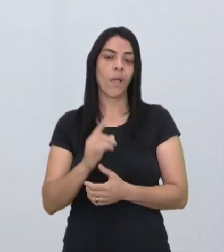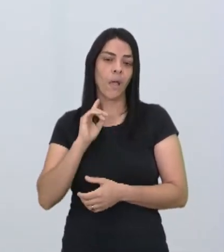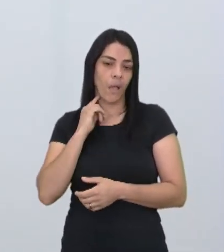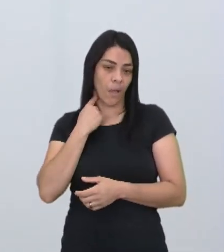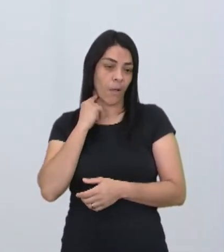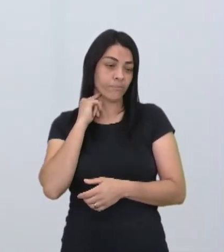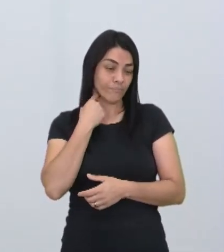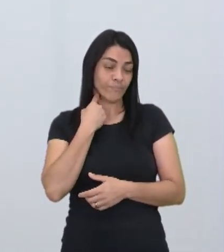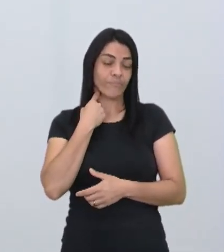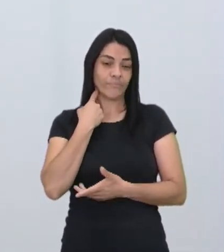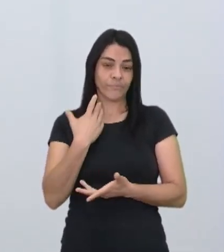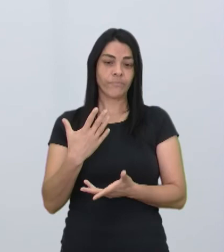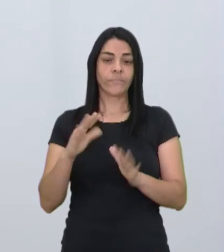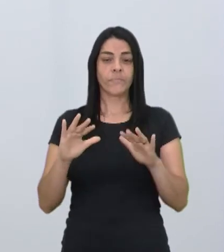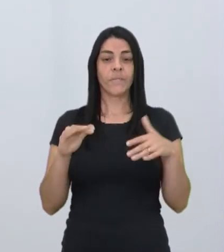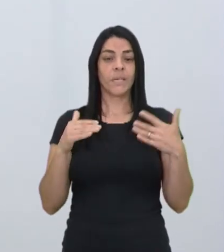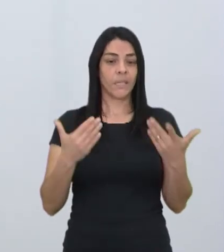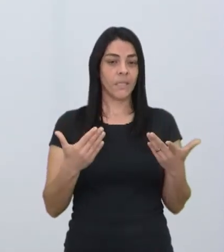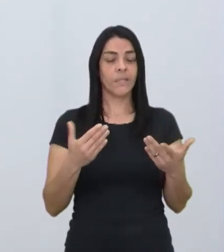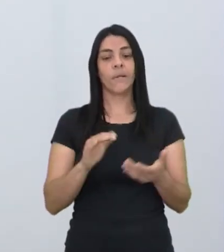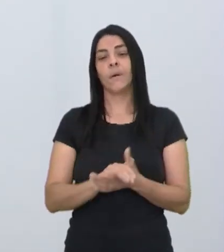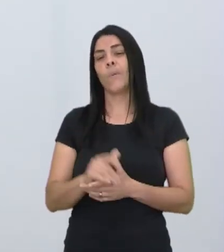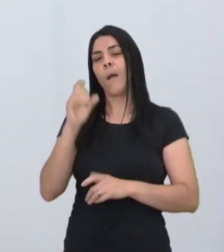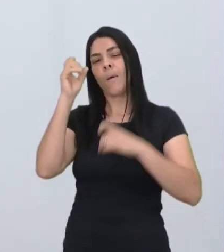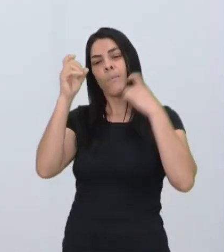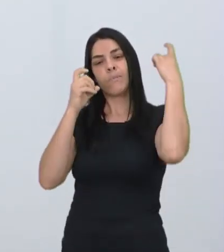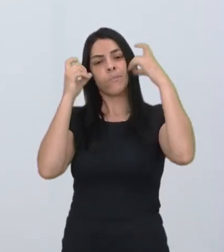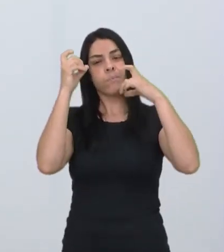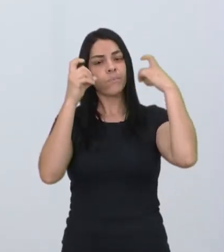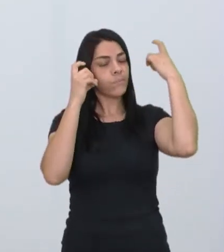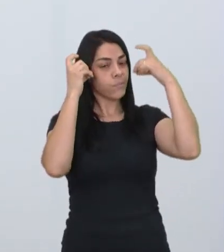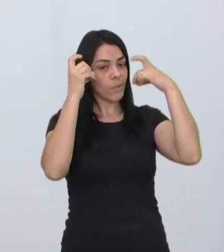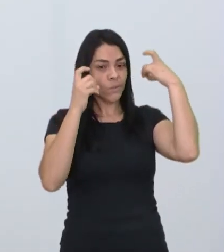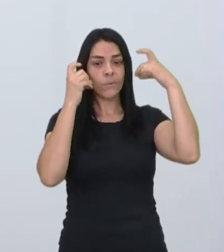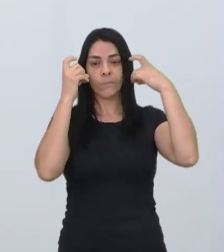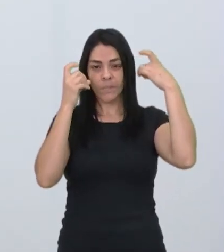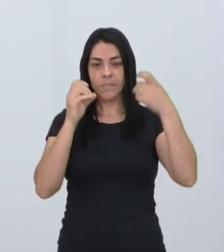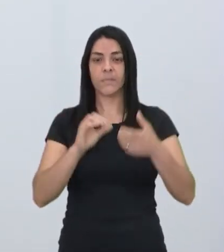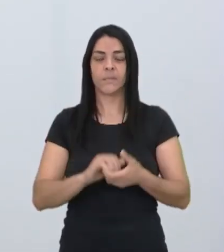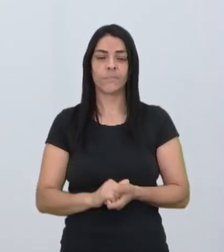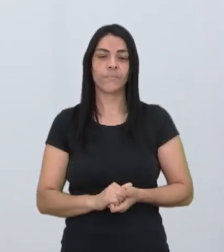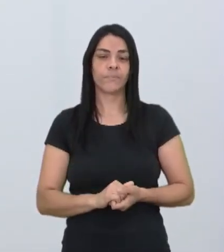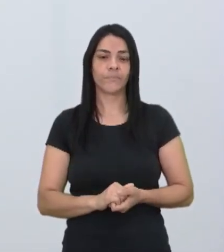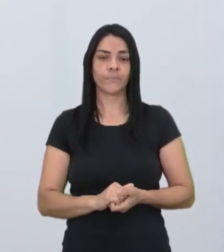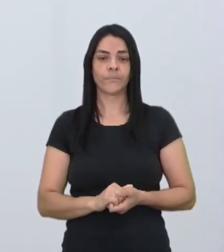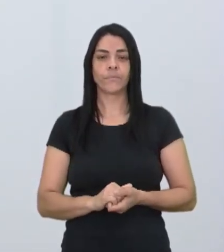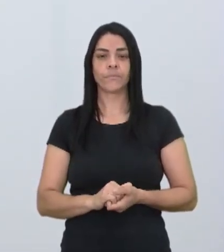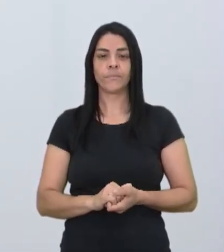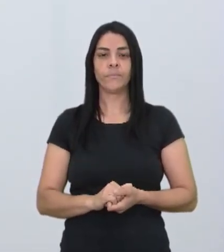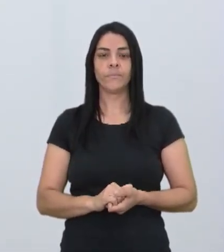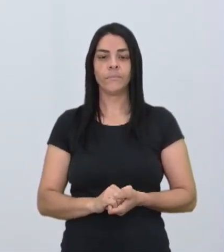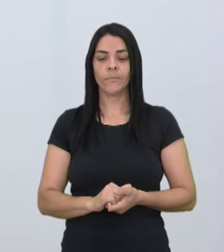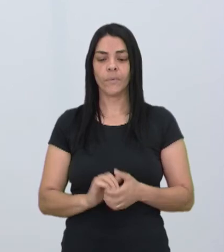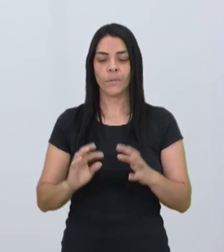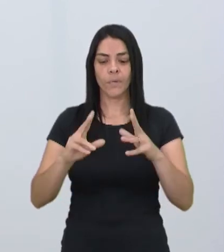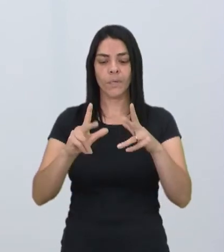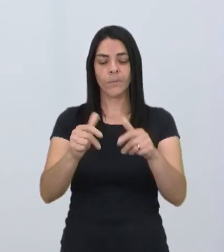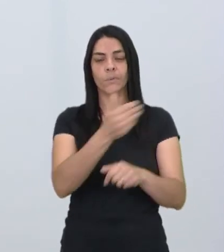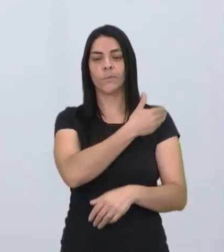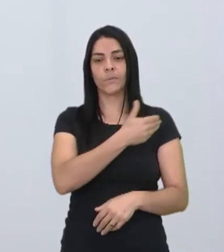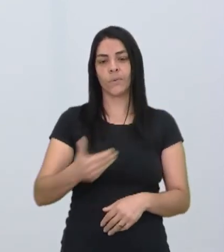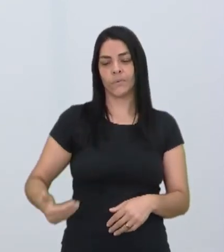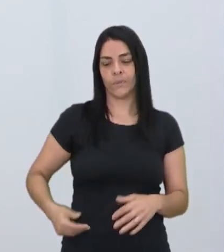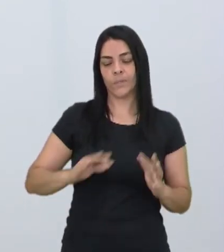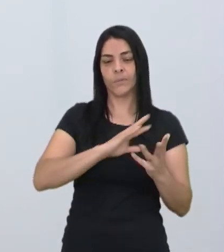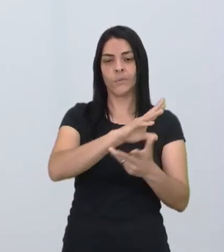altos. Então, é também uma preocupação que é levada a cabo aí, né, pelos governos do mundo. Então, voltando